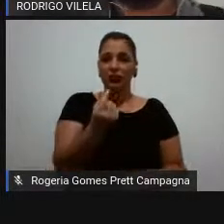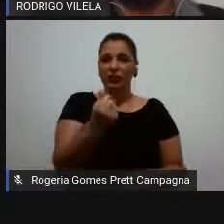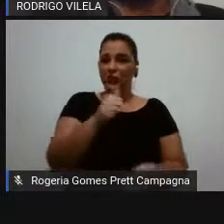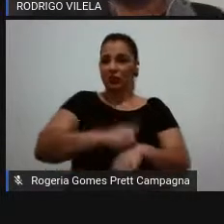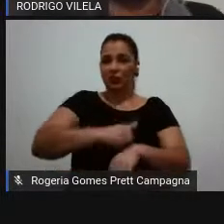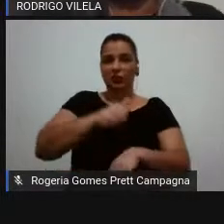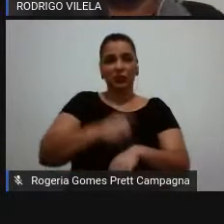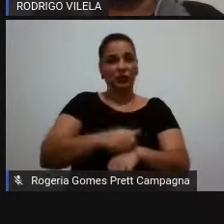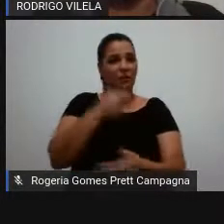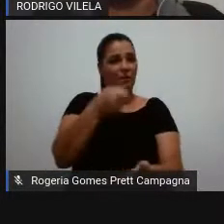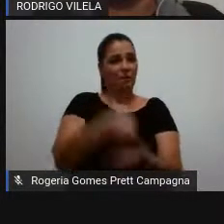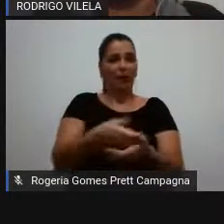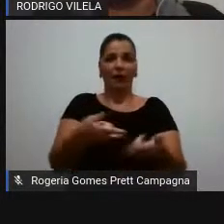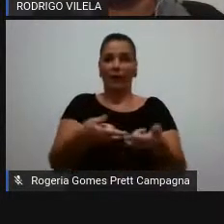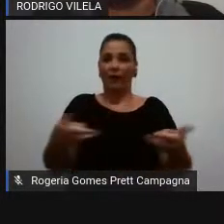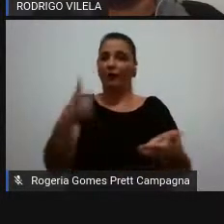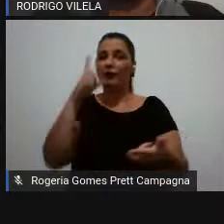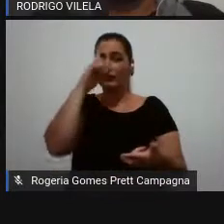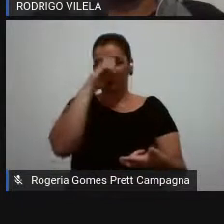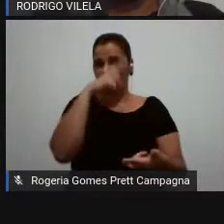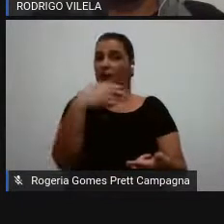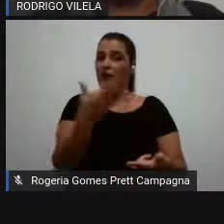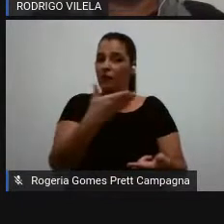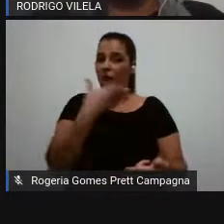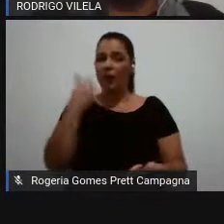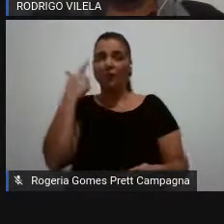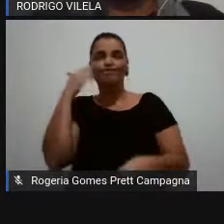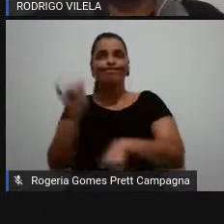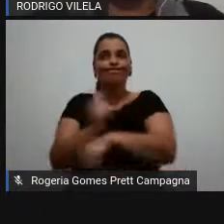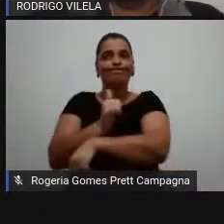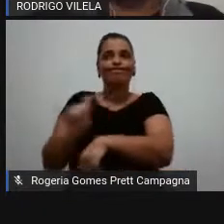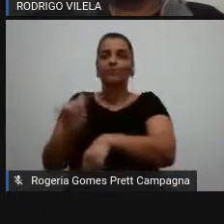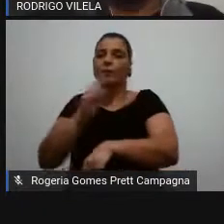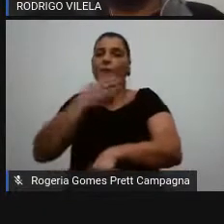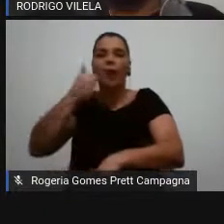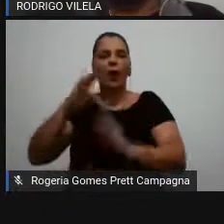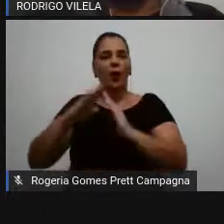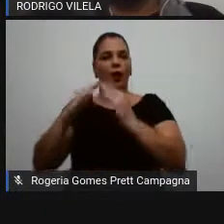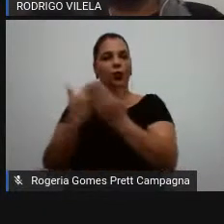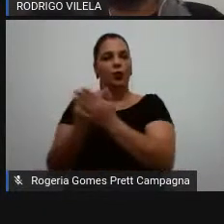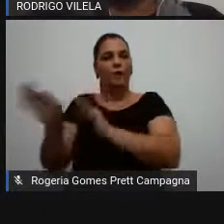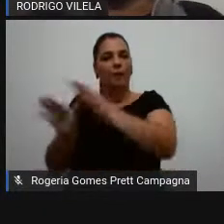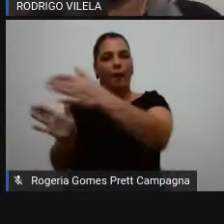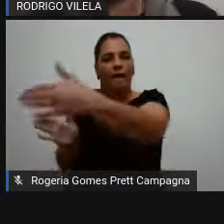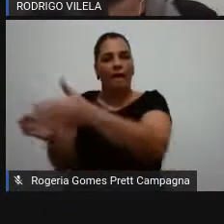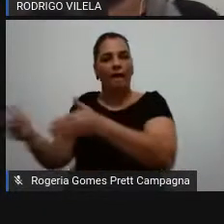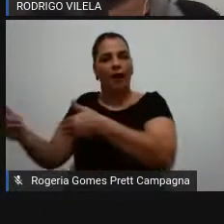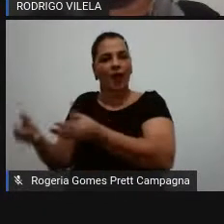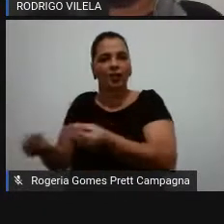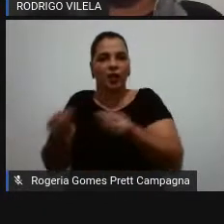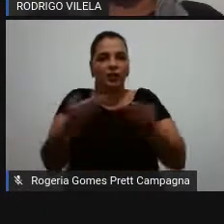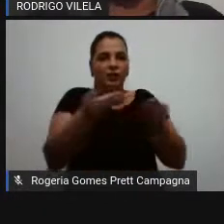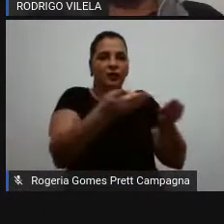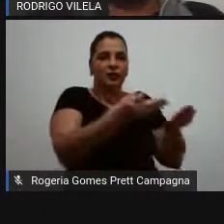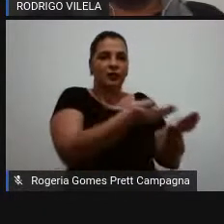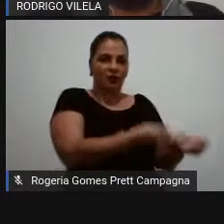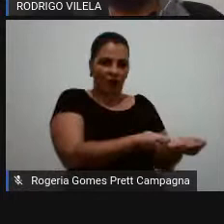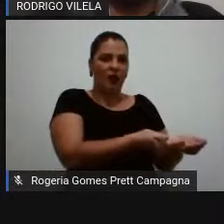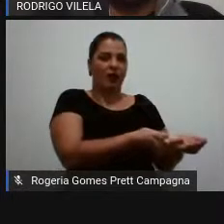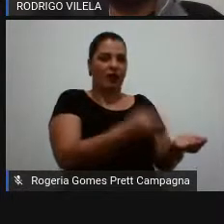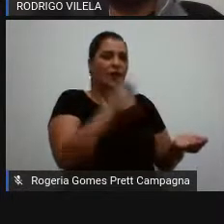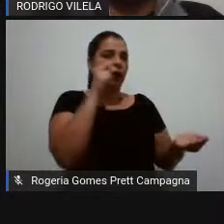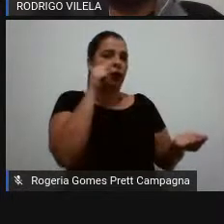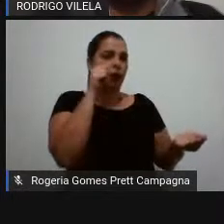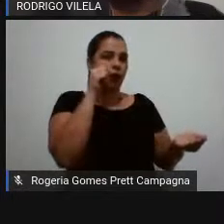essa passagem, então foi meios que a gente conseguiu para que esses pais, lá no distrito onde ele reside, ele pudesse